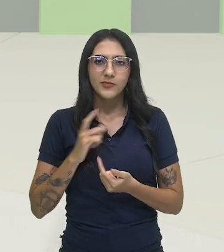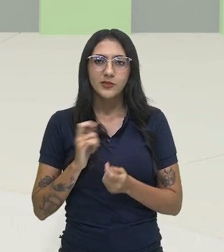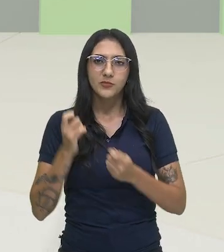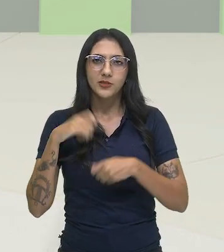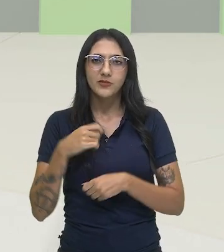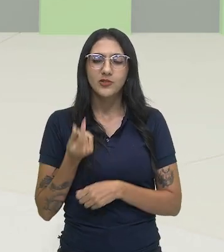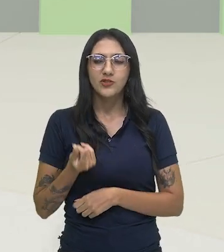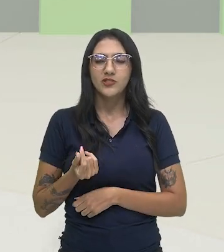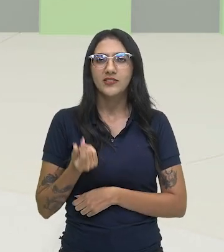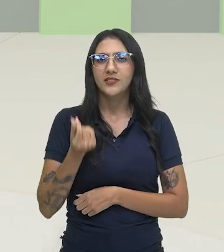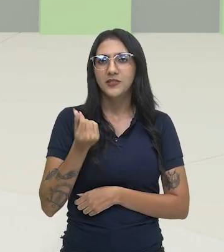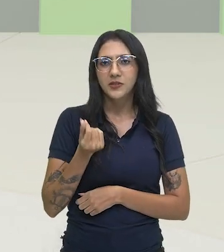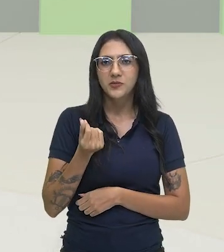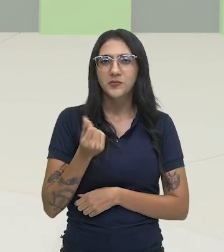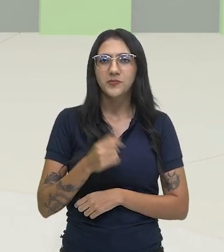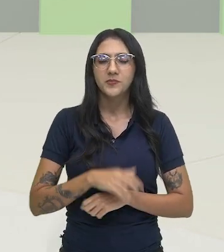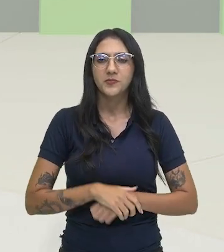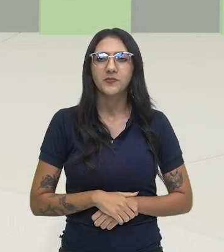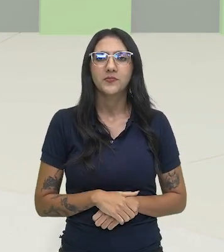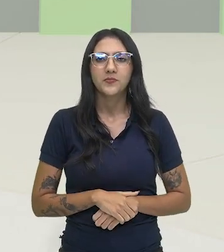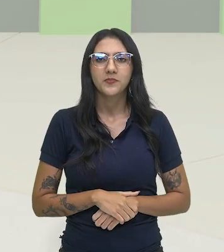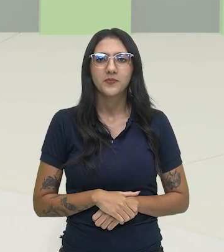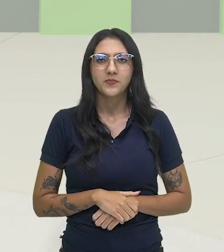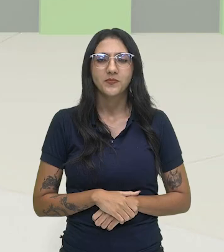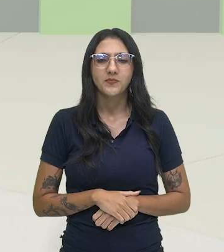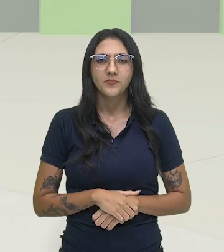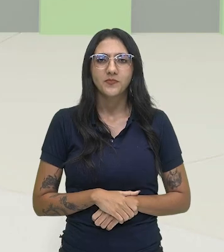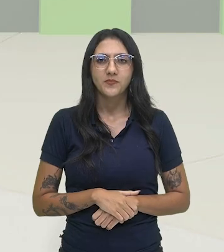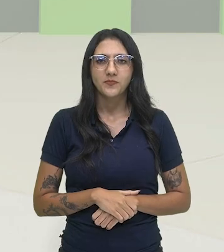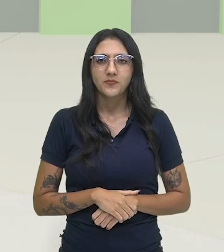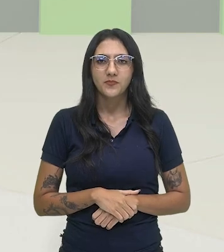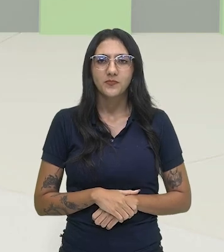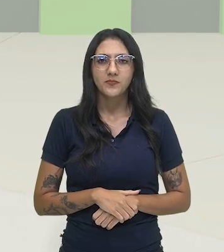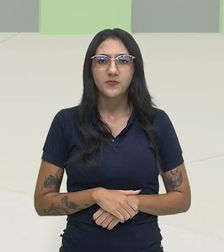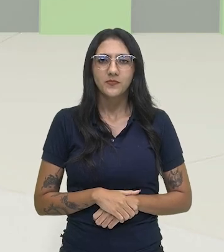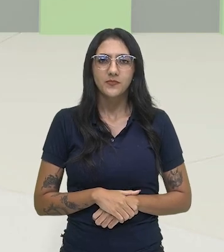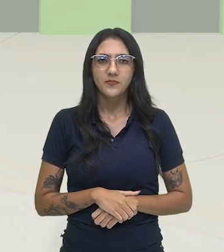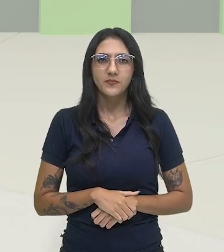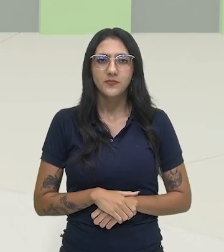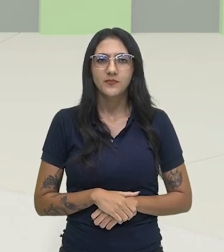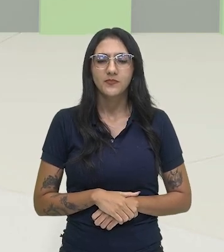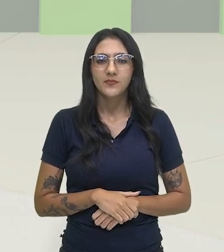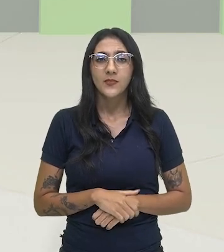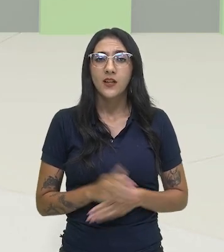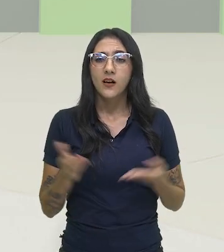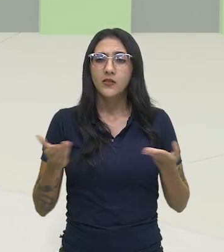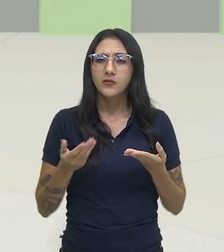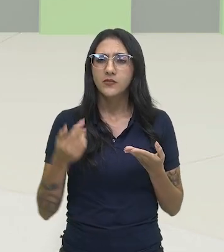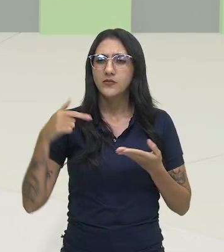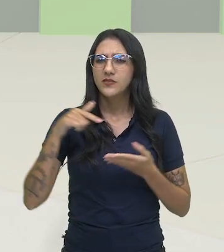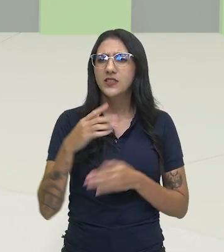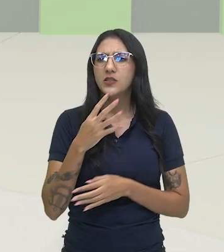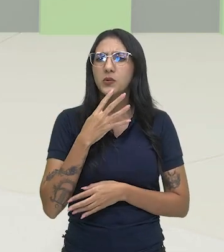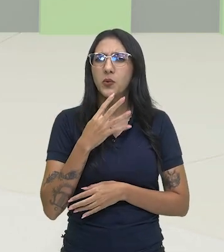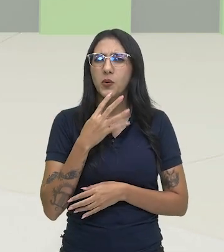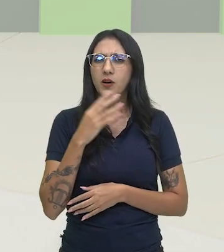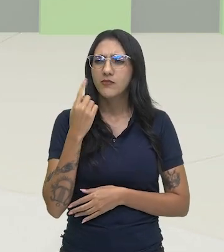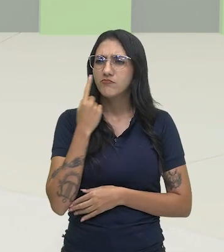e é isso aí, né, o que faz o consumo exagerado. Você conhece